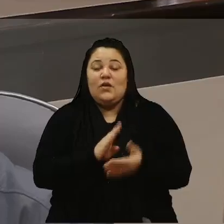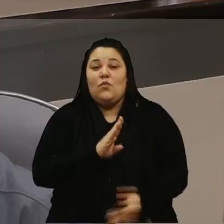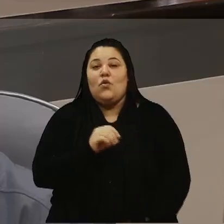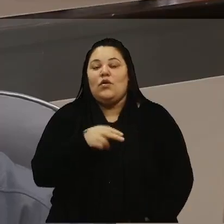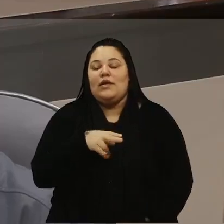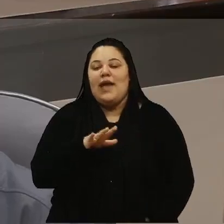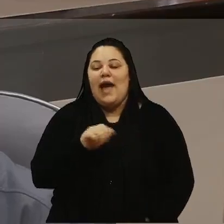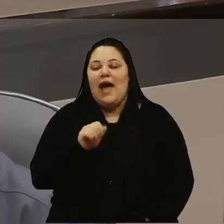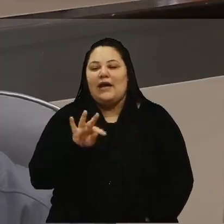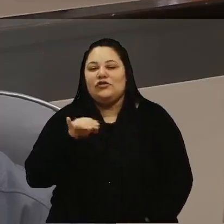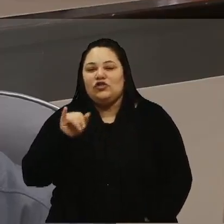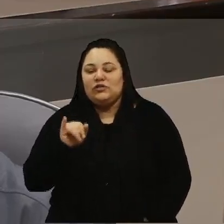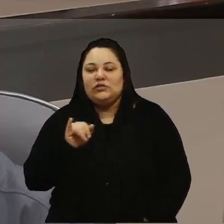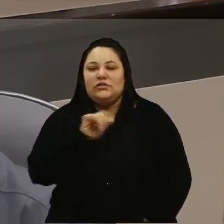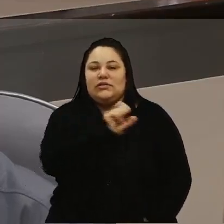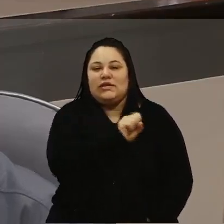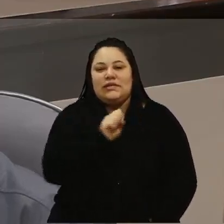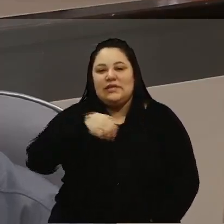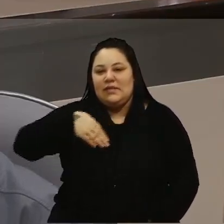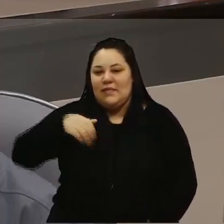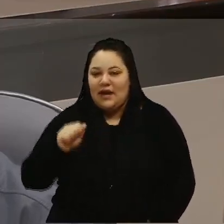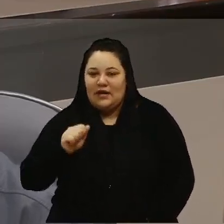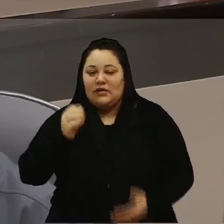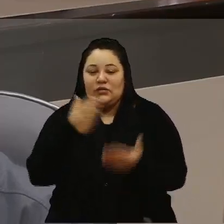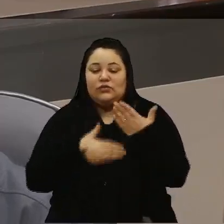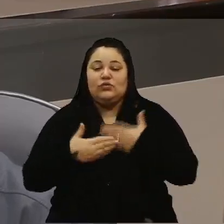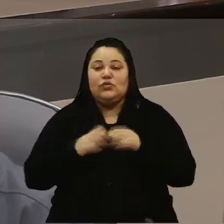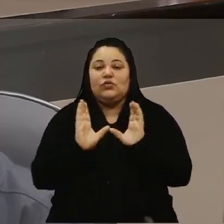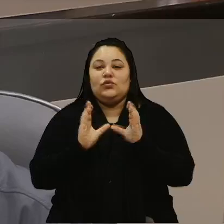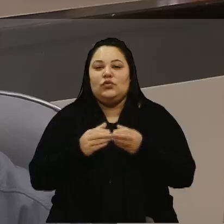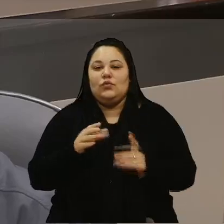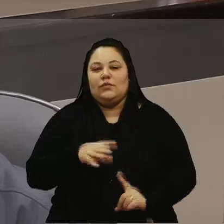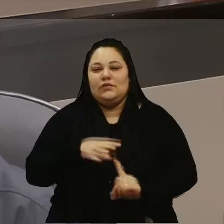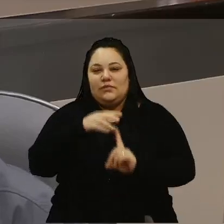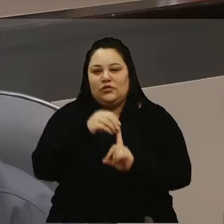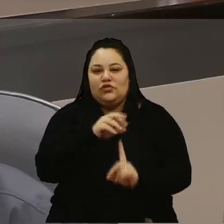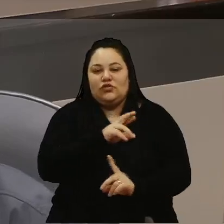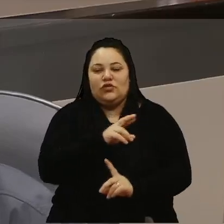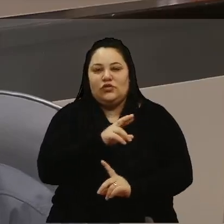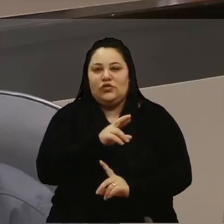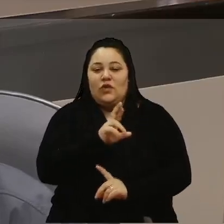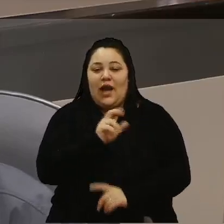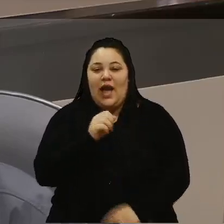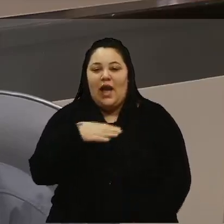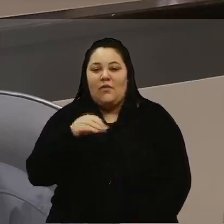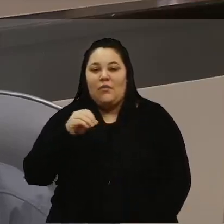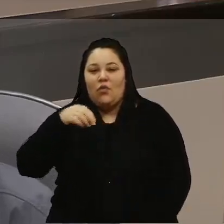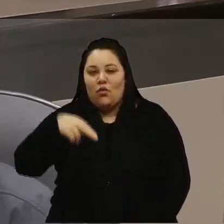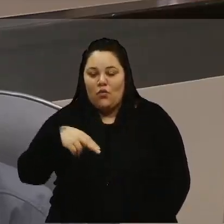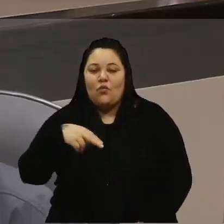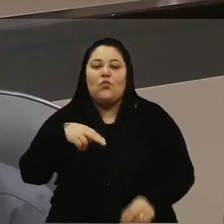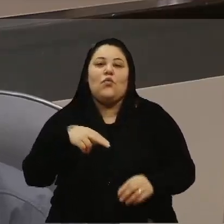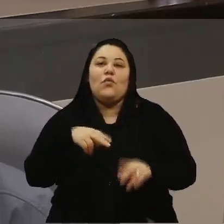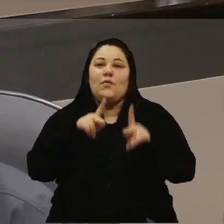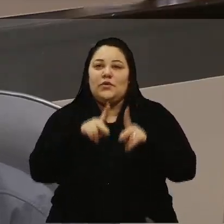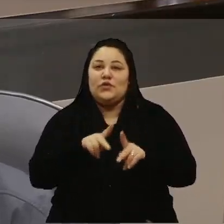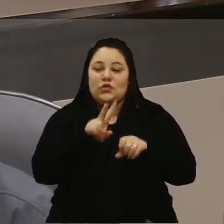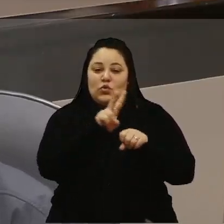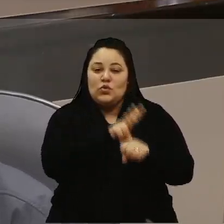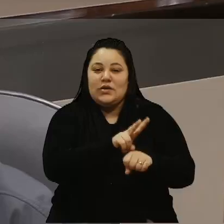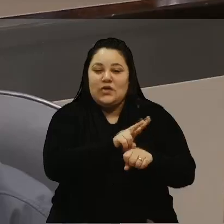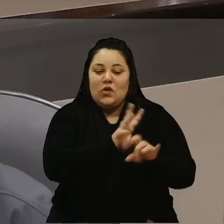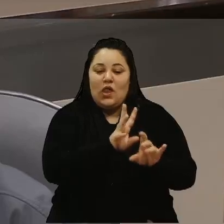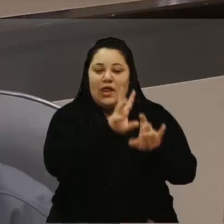da SEMA, toda a sua equipe, principalmente o Ramon, né, e o pessoal da DPA, ali, Departamento de Proteção Animal, que ontem nos auxiliaram